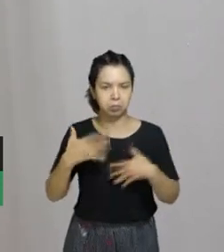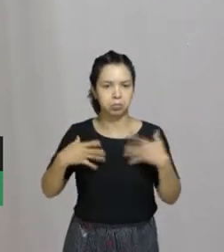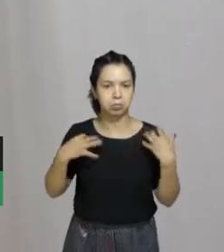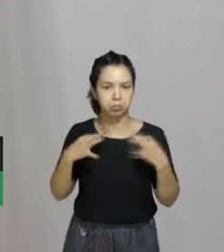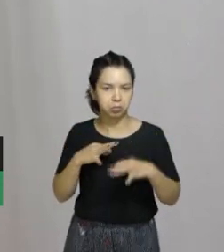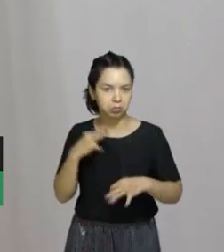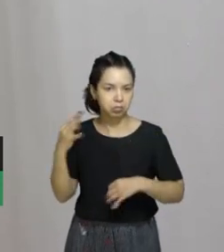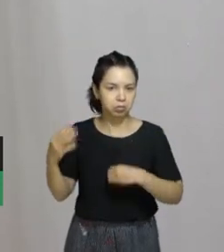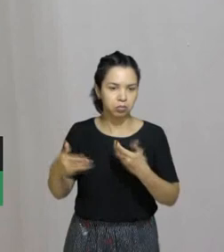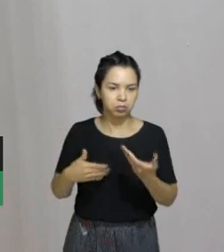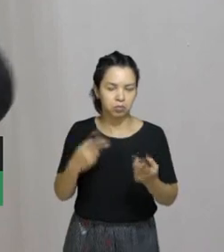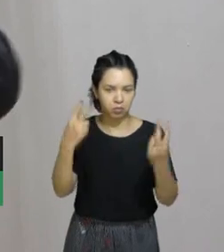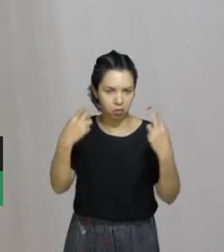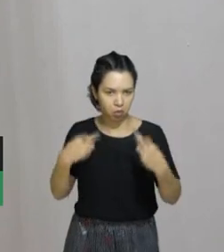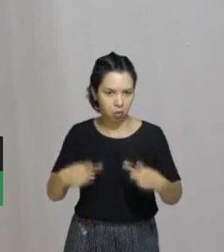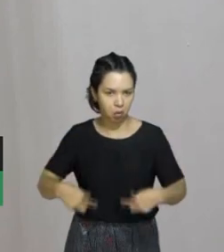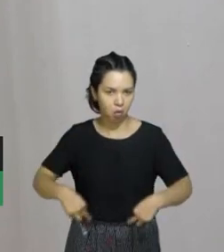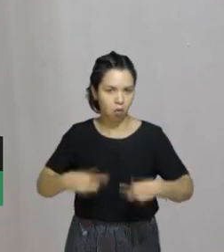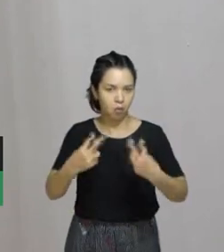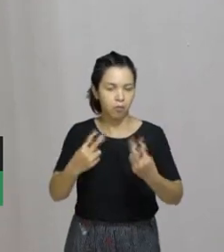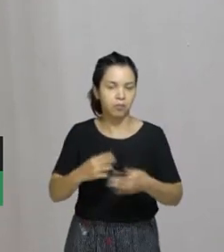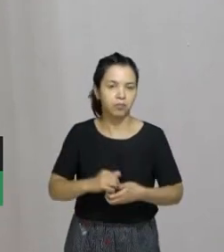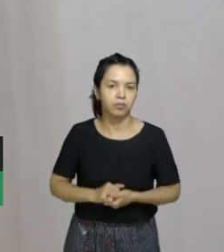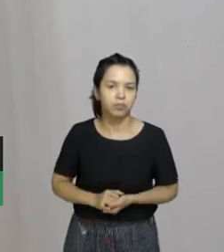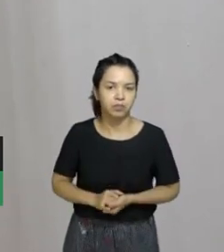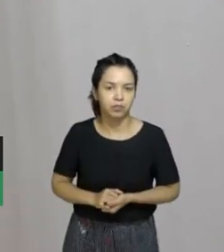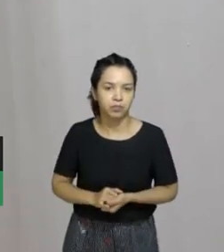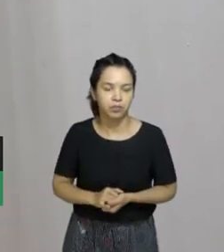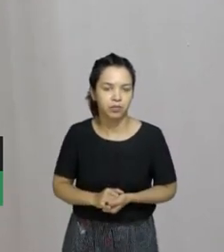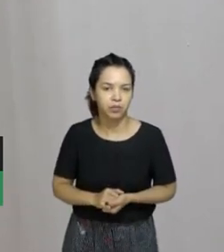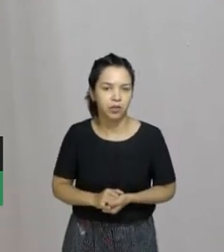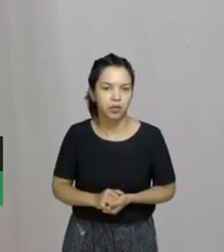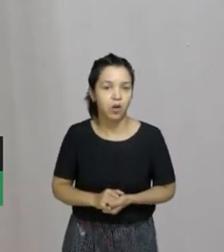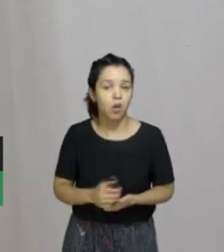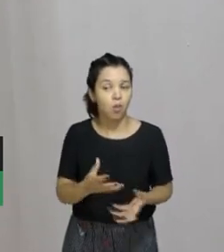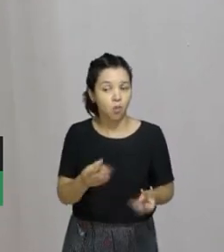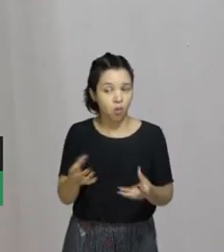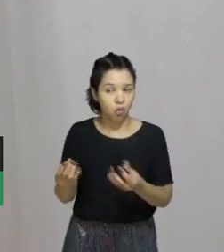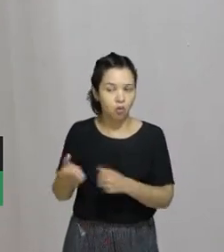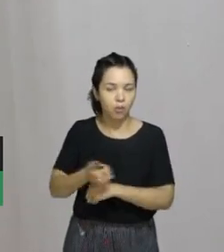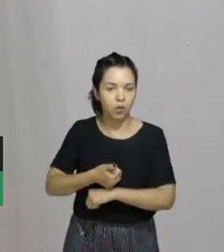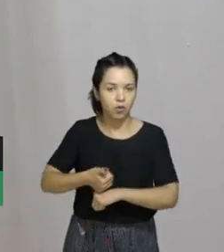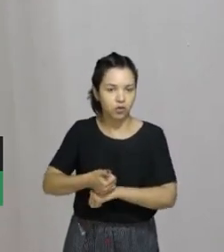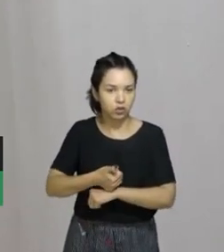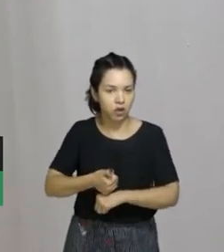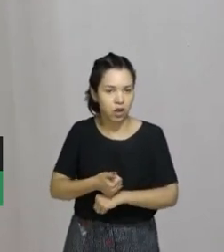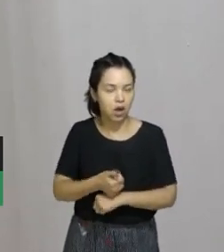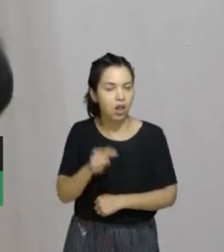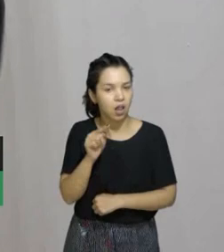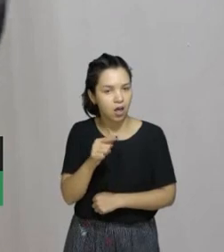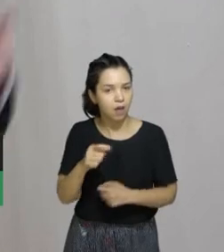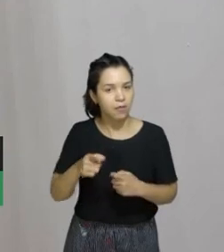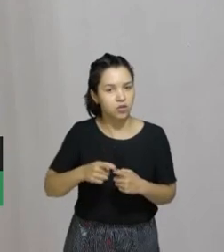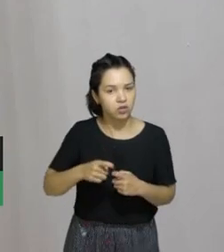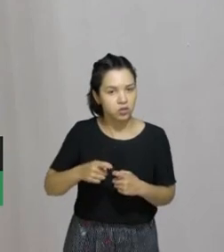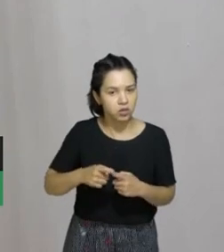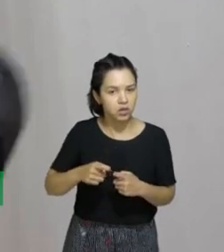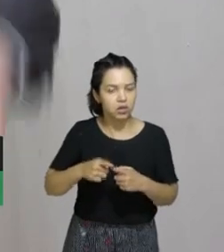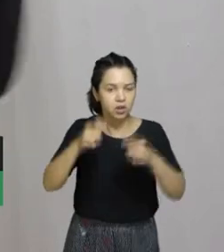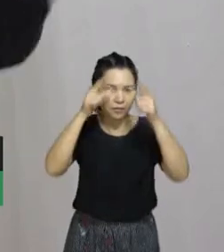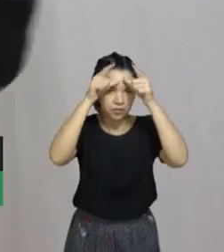deputado Lunelli, muitos dos profissionais que lá estavam, profissionais da medicina, da